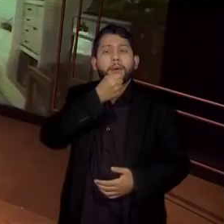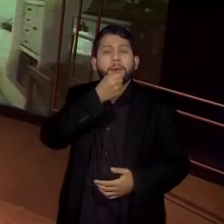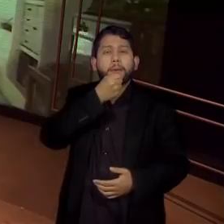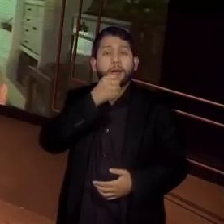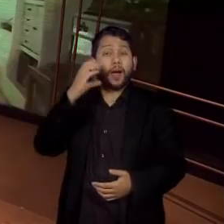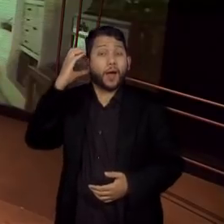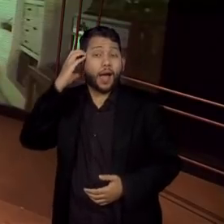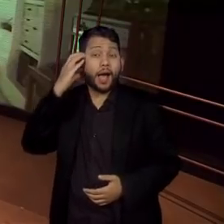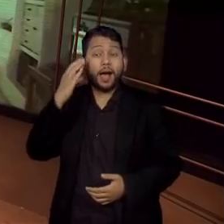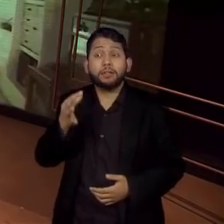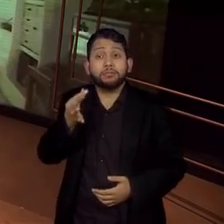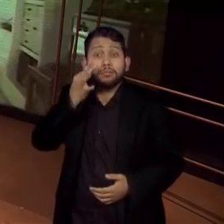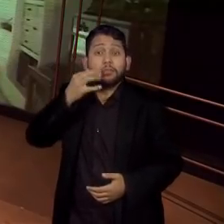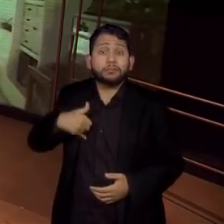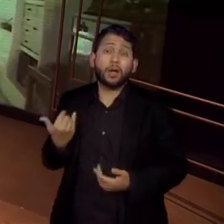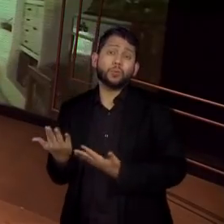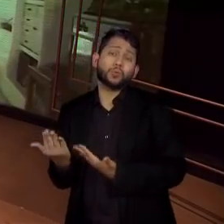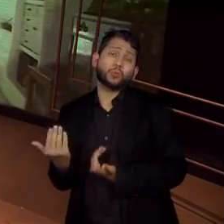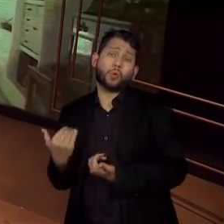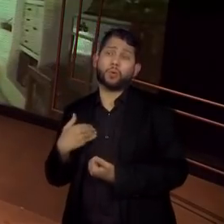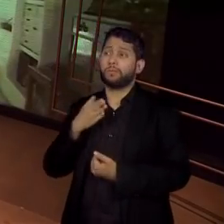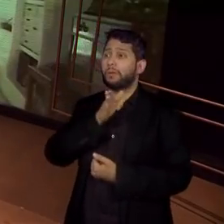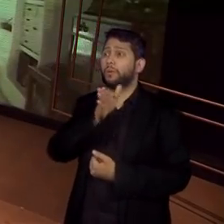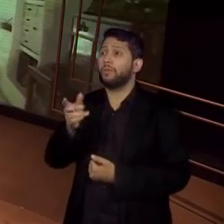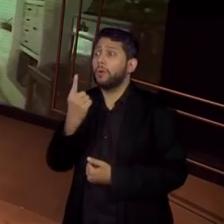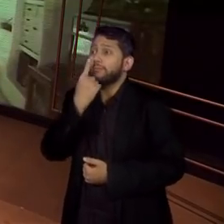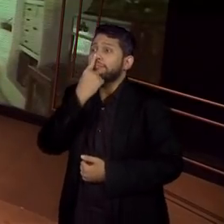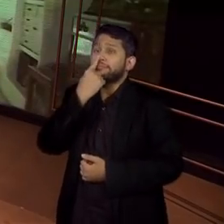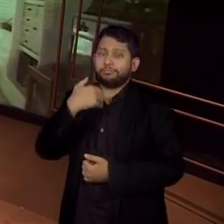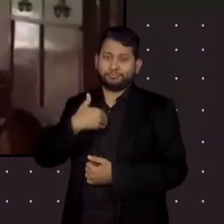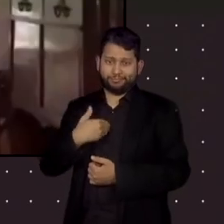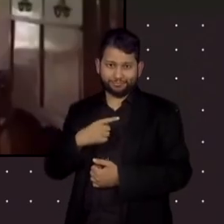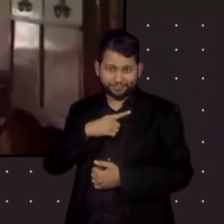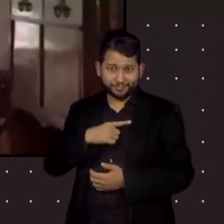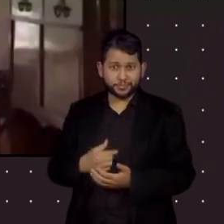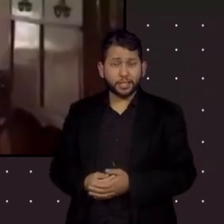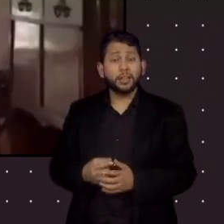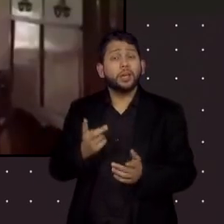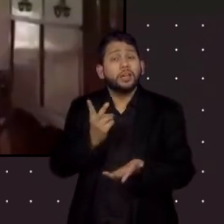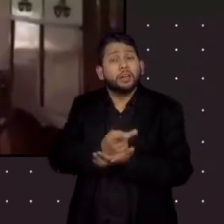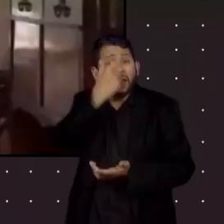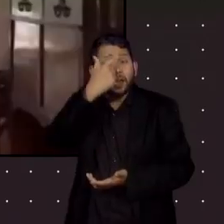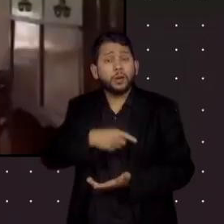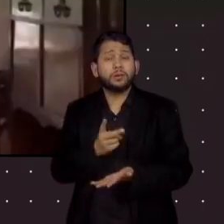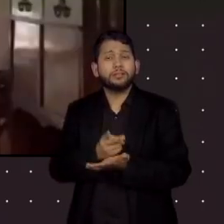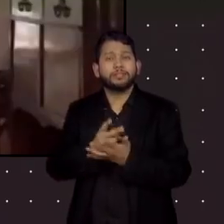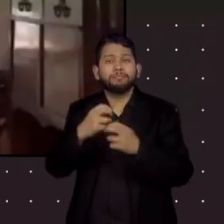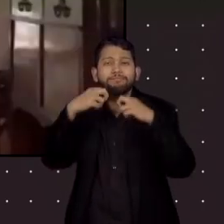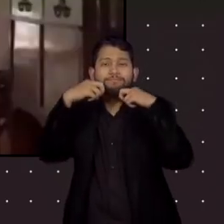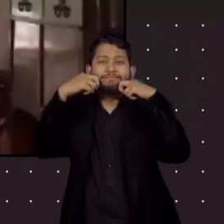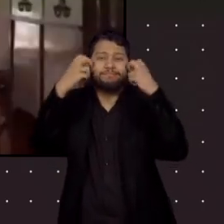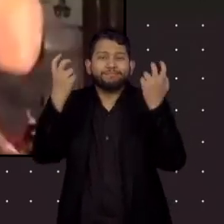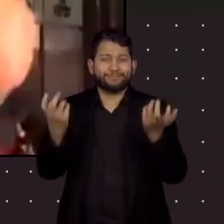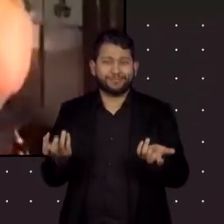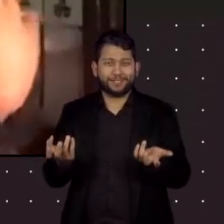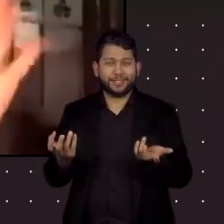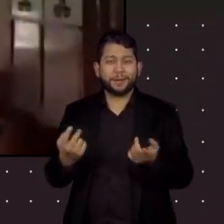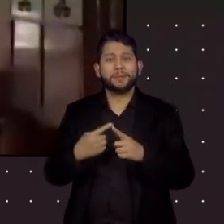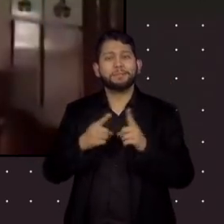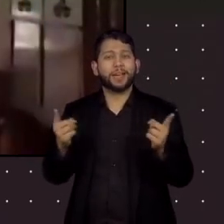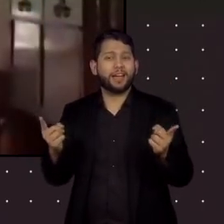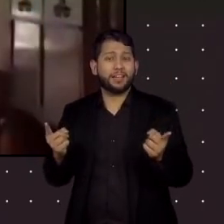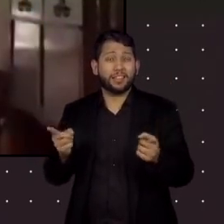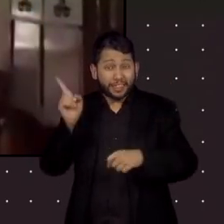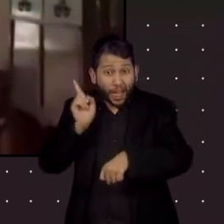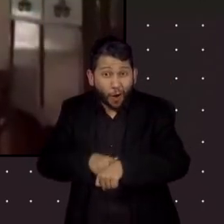o público, desde muito menina, de muito criança. E sempre foi muito tímida. Mas na hora do a